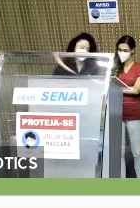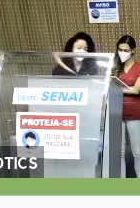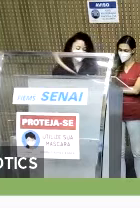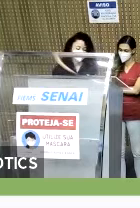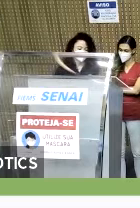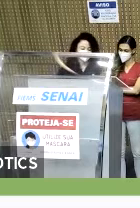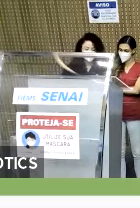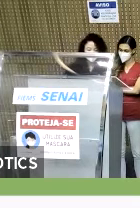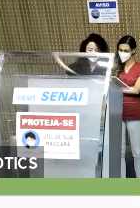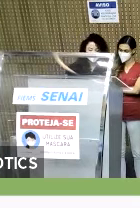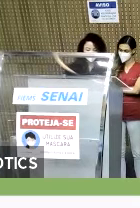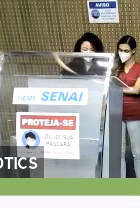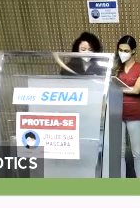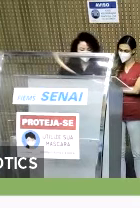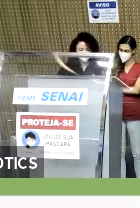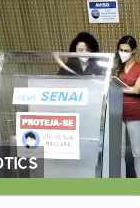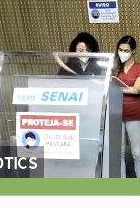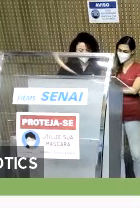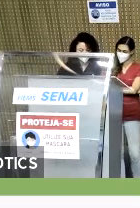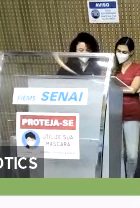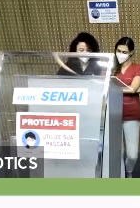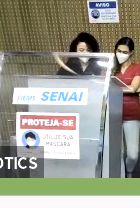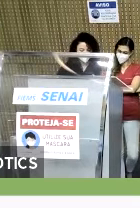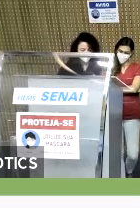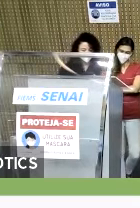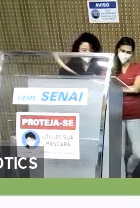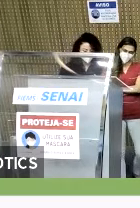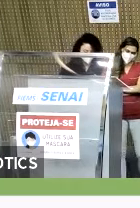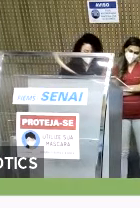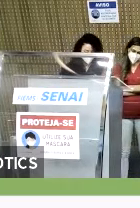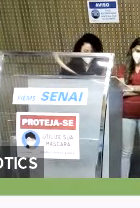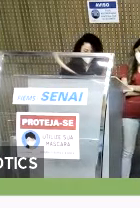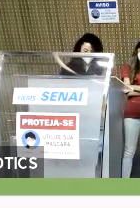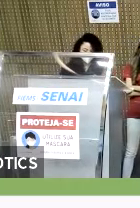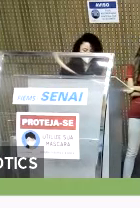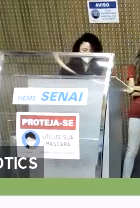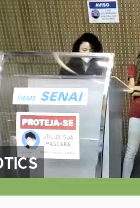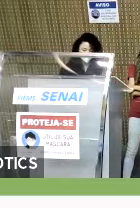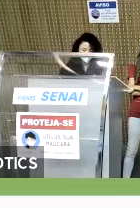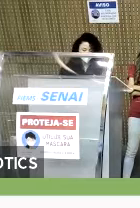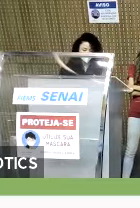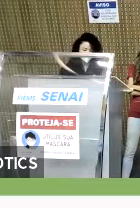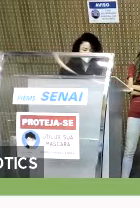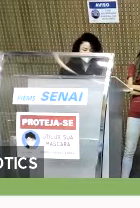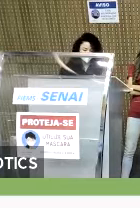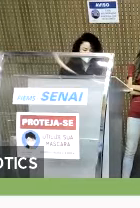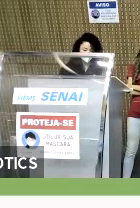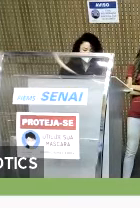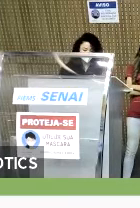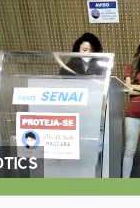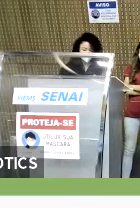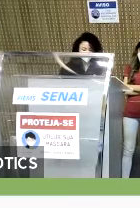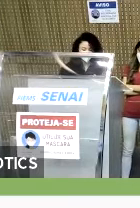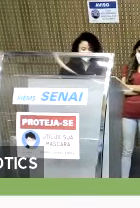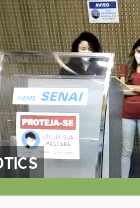de profissionais mesmo médico. Algumas informações como tempo médio ou absenteísmo, eu infelizmente não consegui,